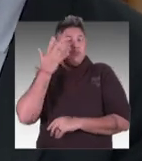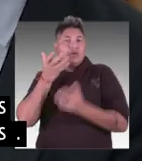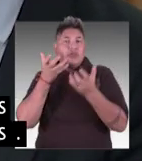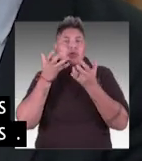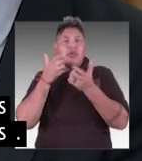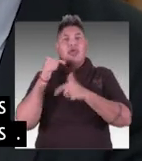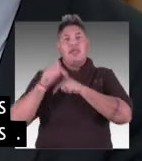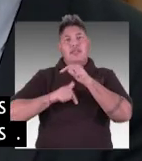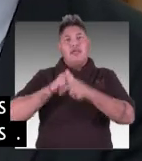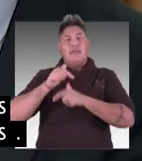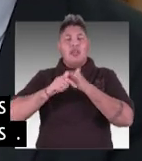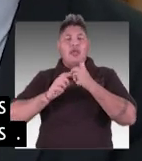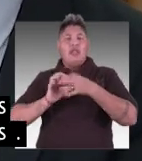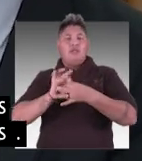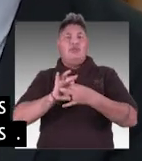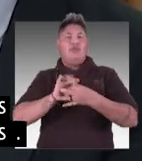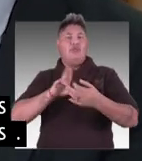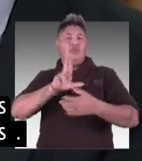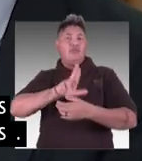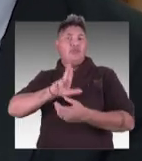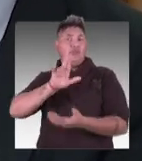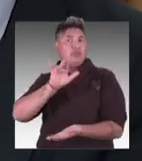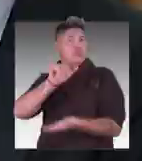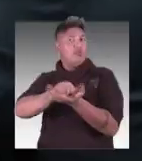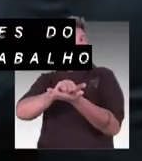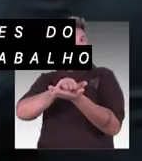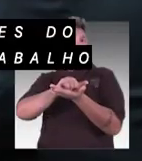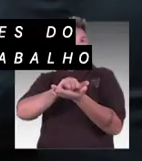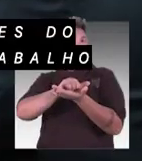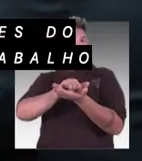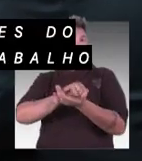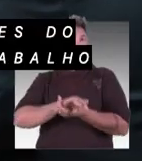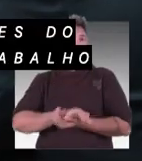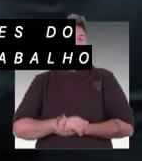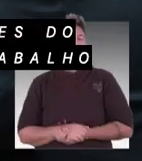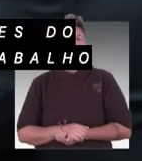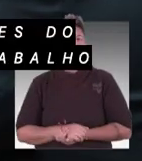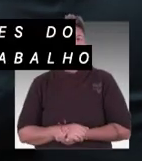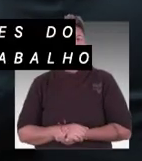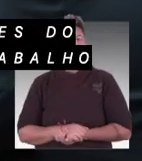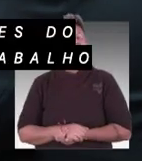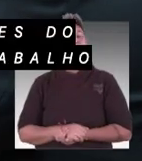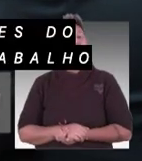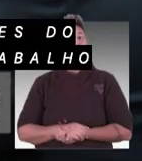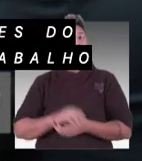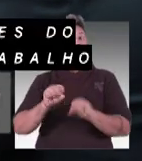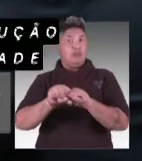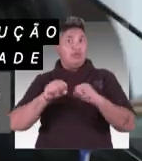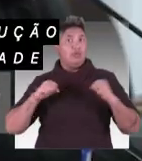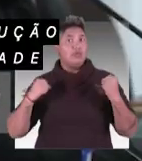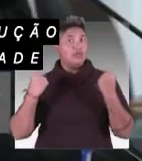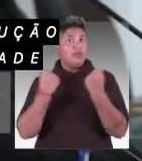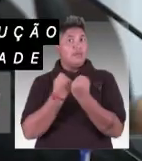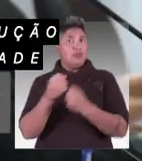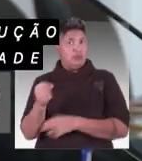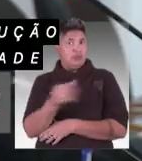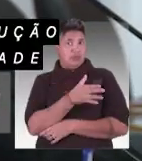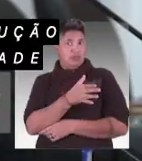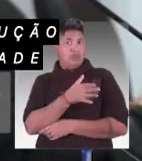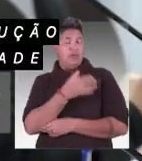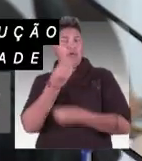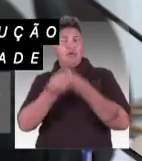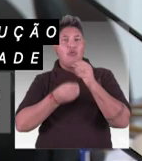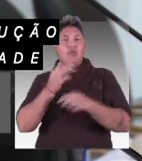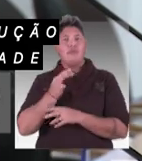trabalhar conectadas através desses aplicativos. 9 edições do simpósio Futuro do Trabalho, Efeitos da